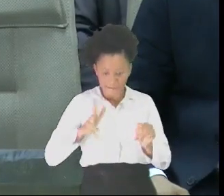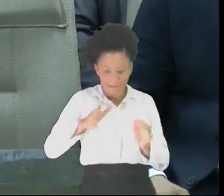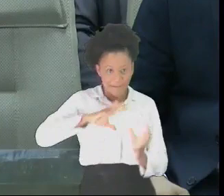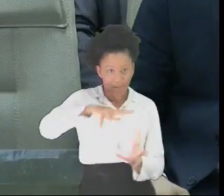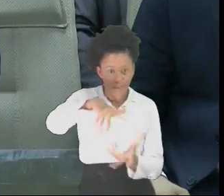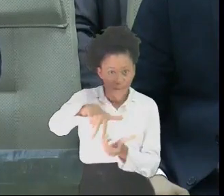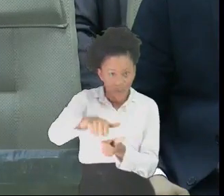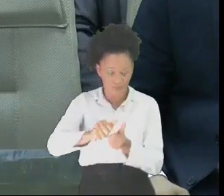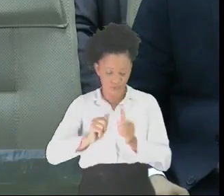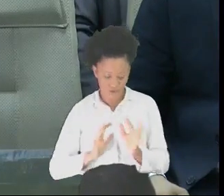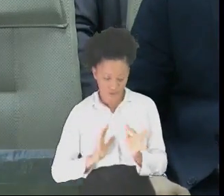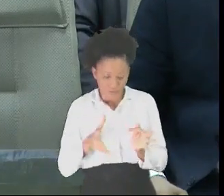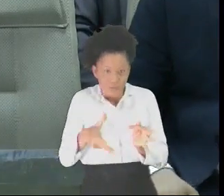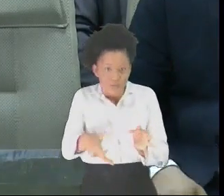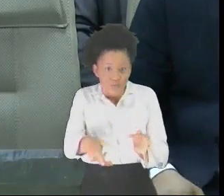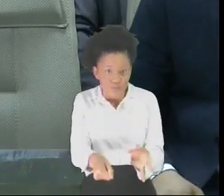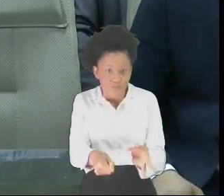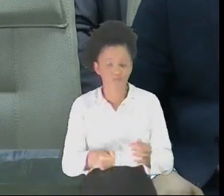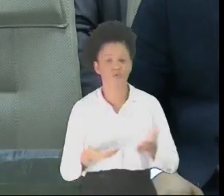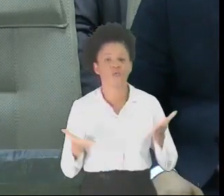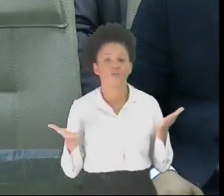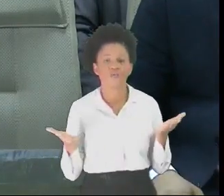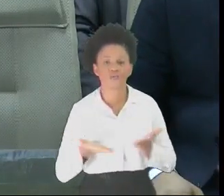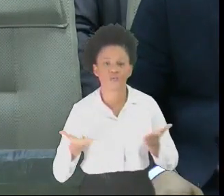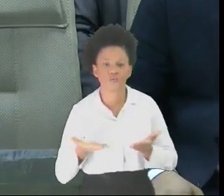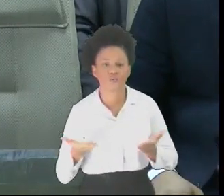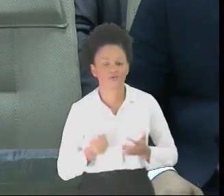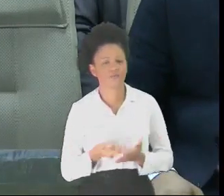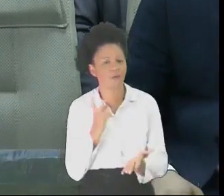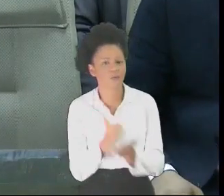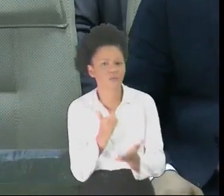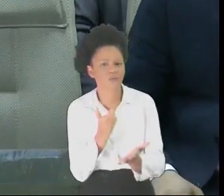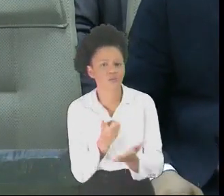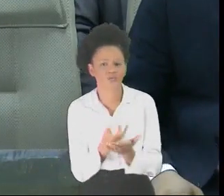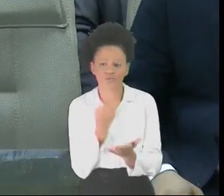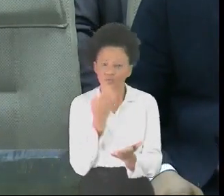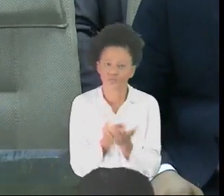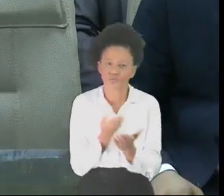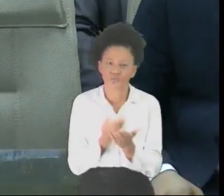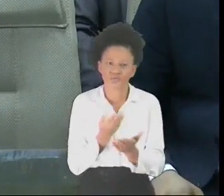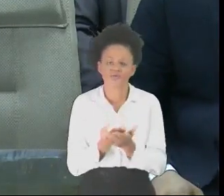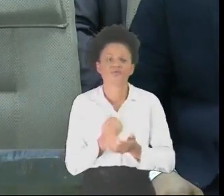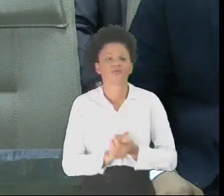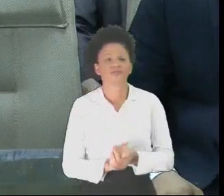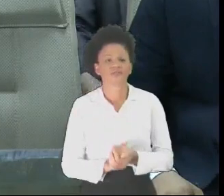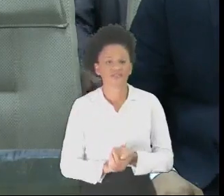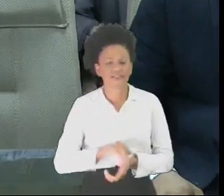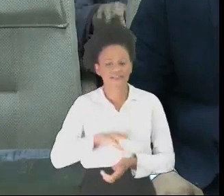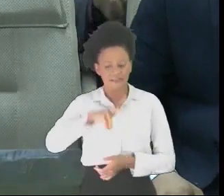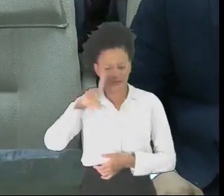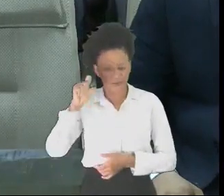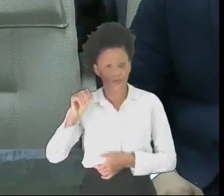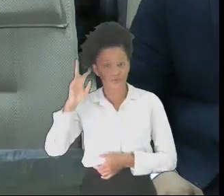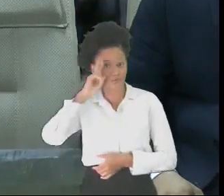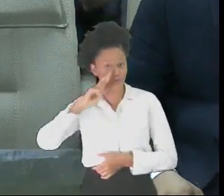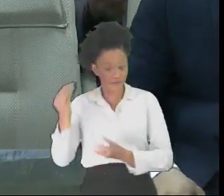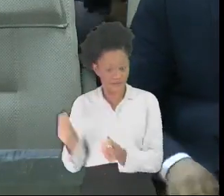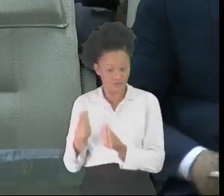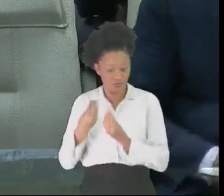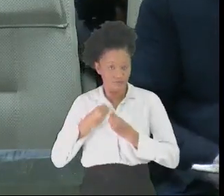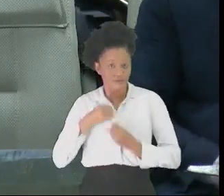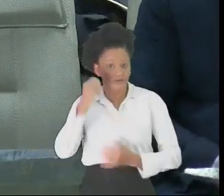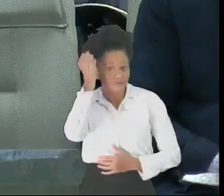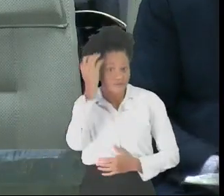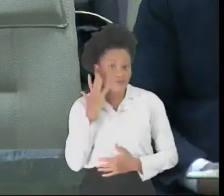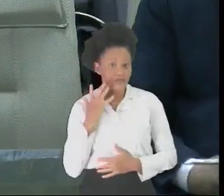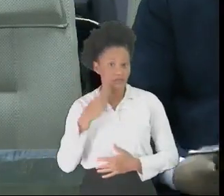amados irmãos, hoje, nós vamos continuar o assunto que há dias Deus nos tem dado a graça.